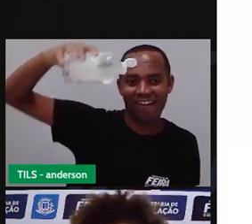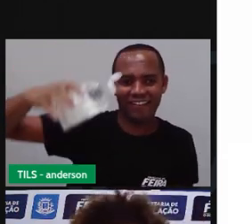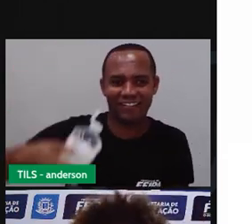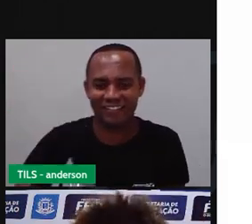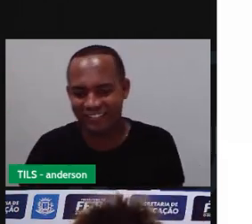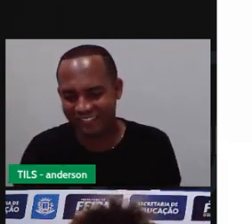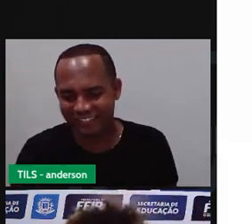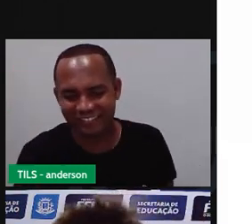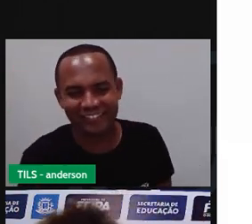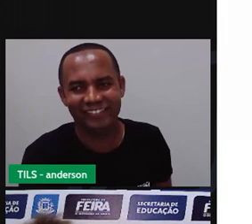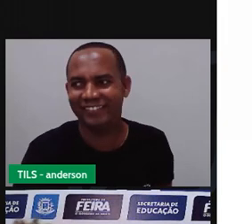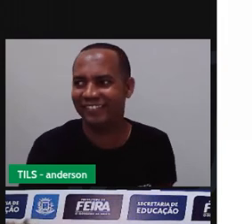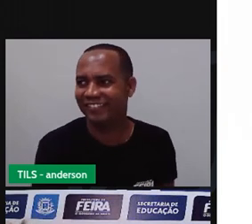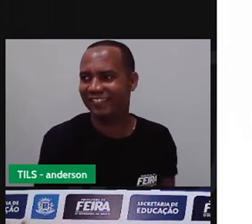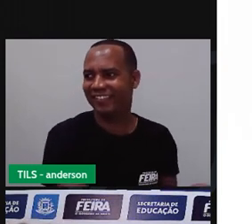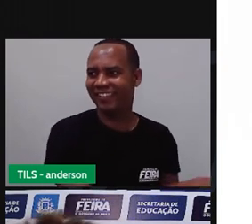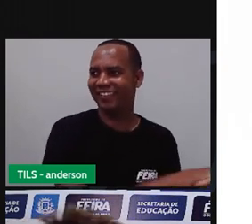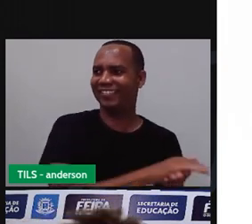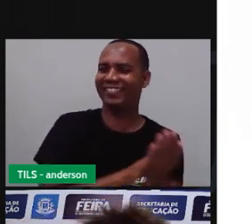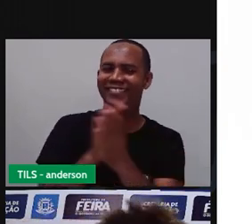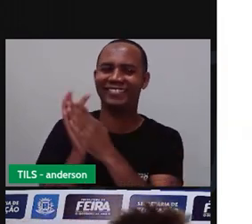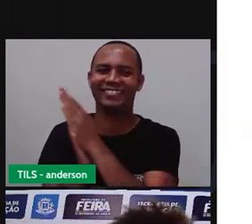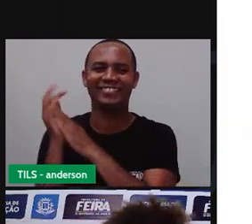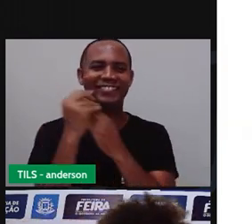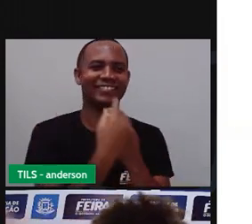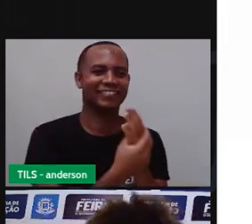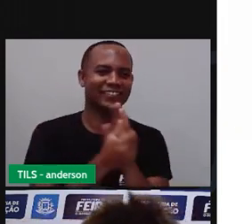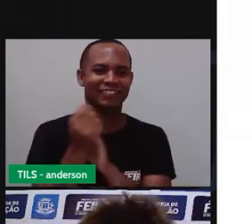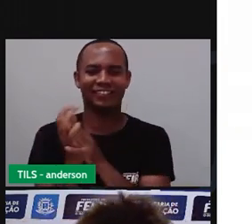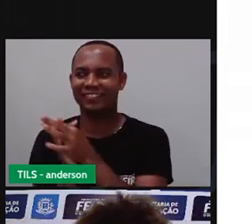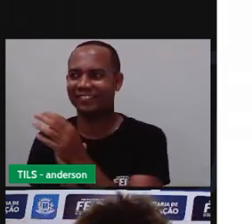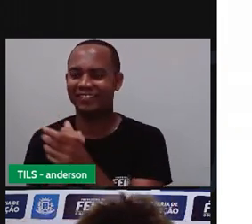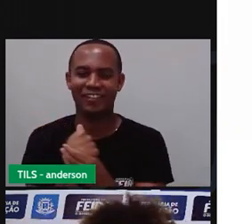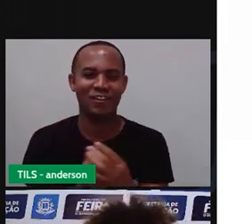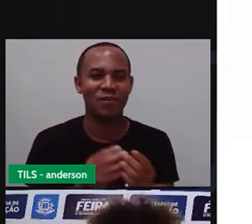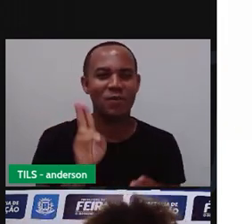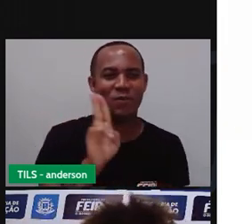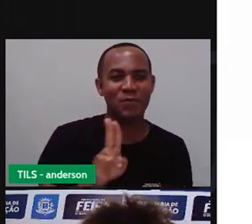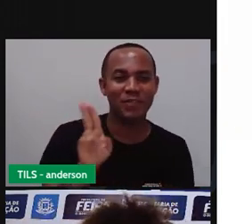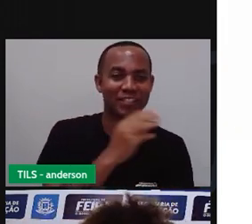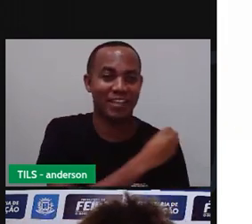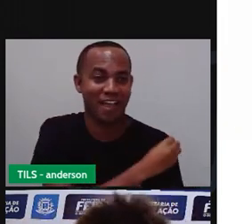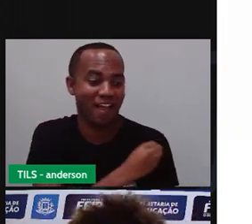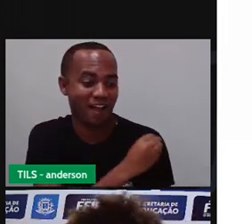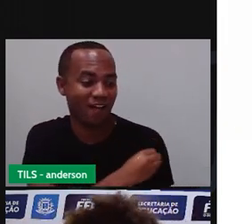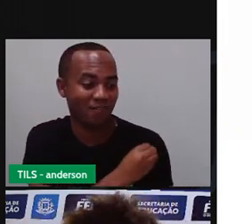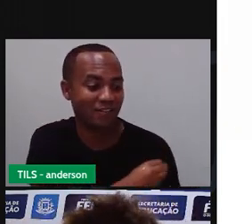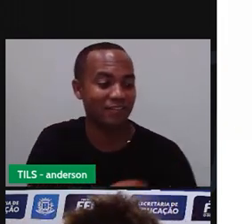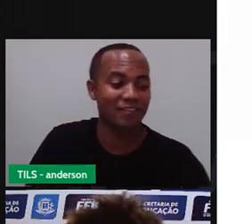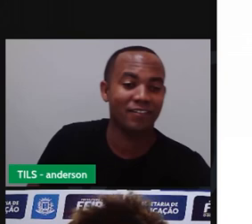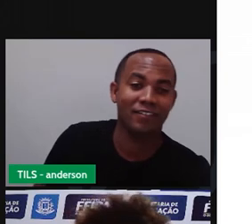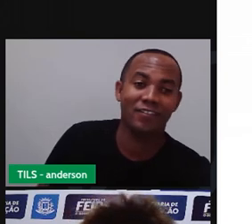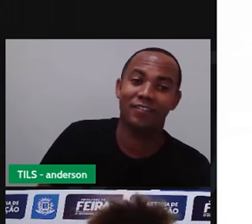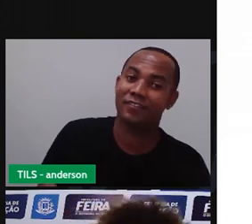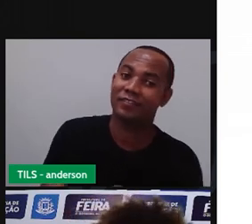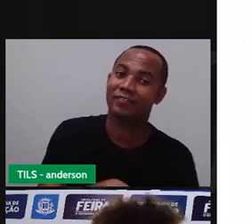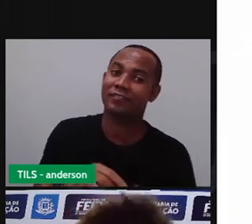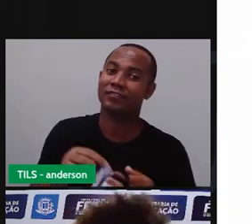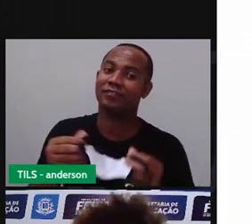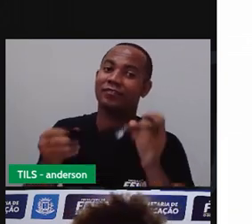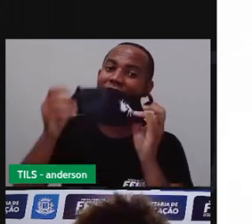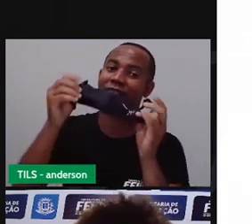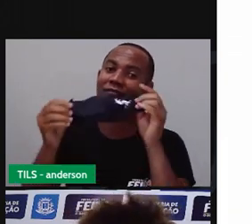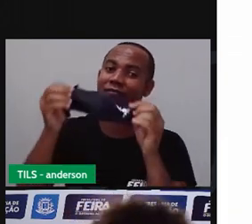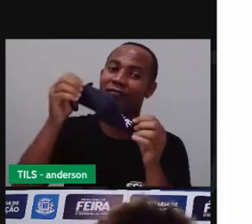a lava uma mão lava a outra usem álcool em gel e usa o que use máscara